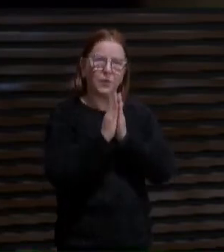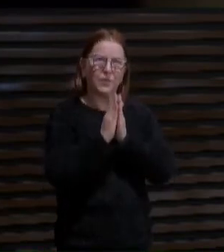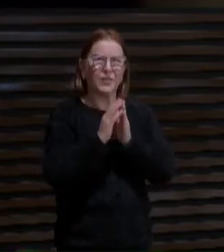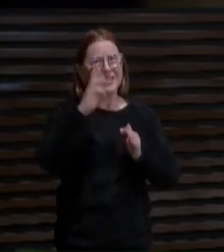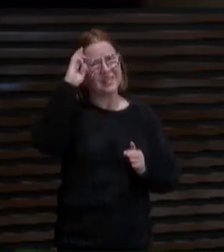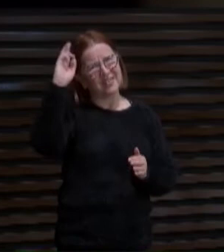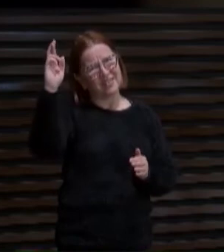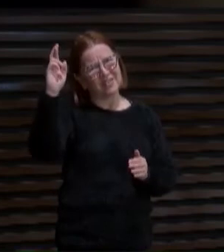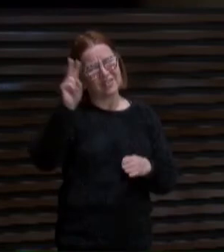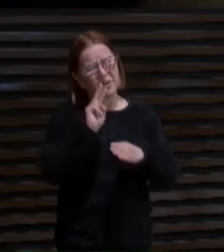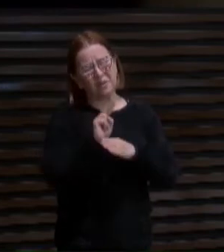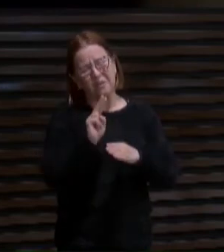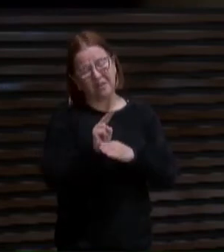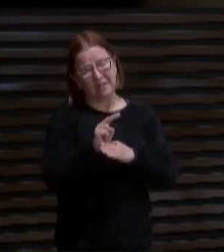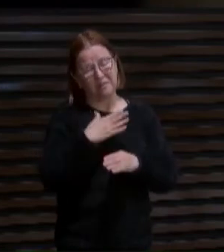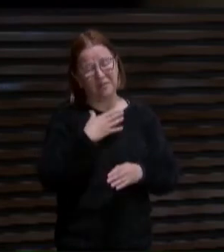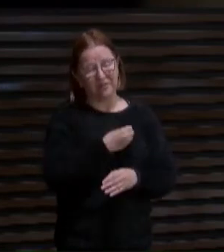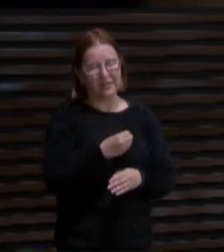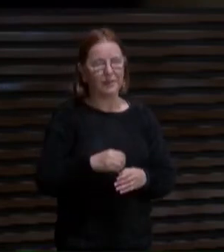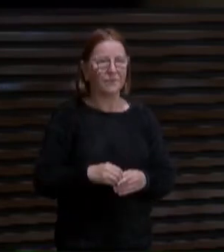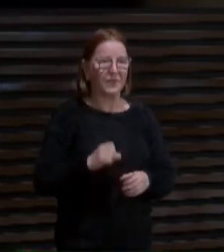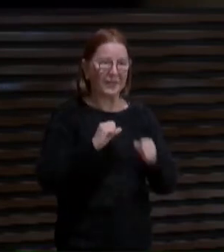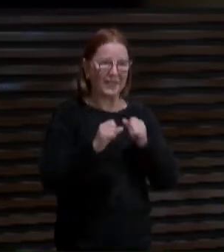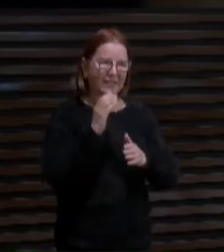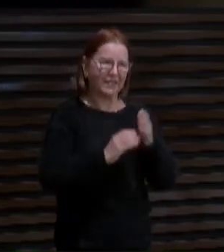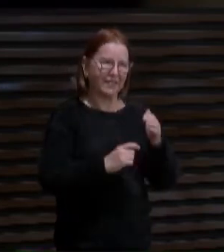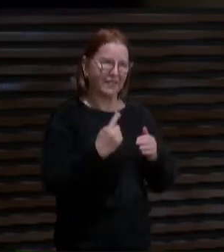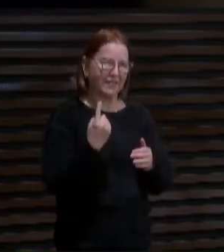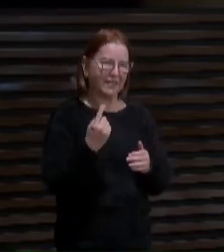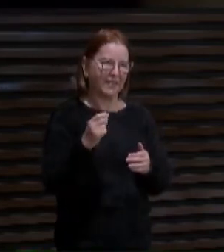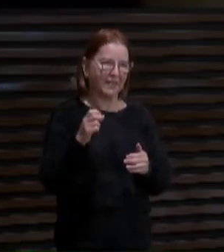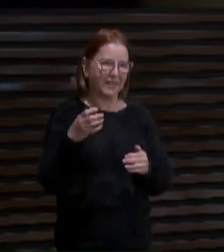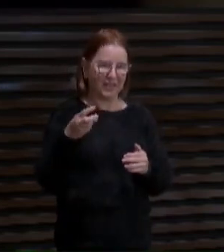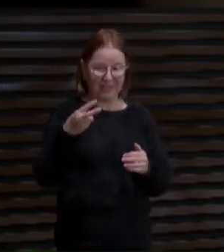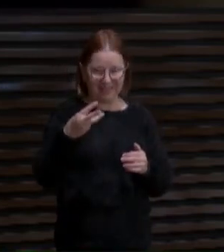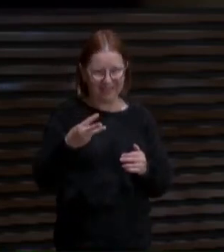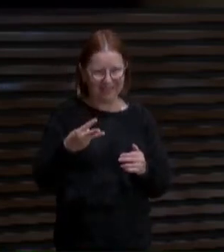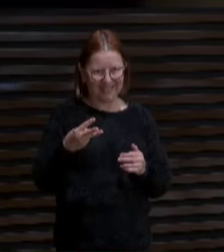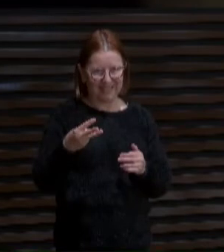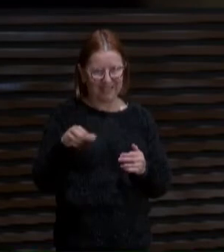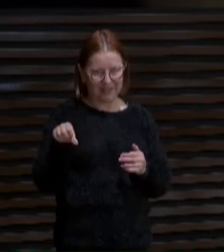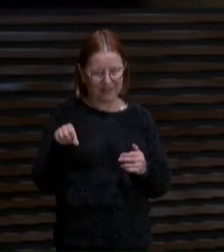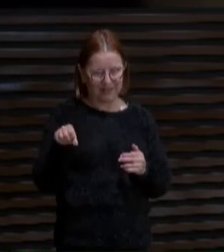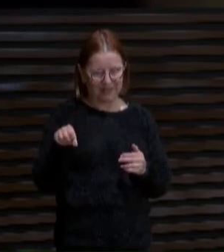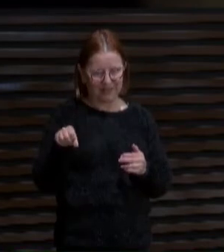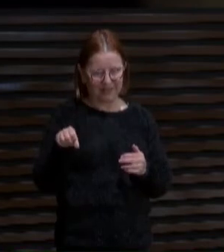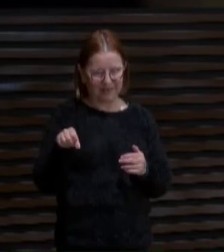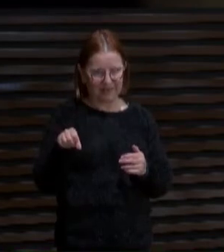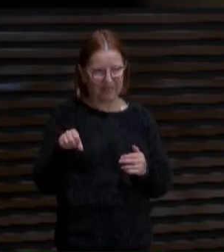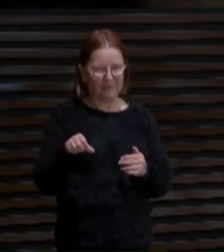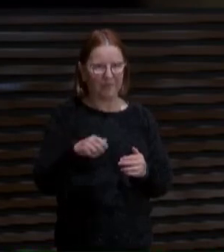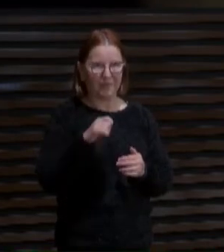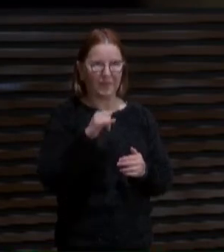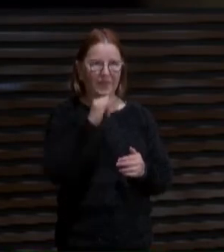cuida o Salmo 139 outro exemplo dado por Davi de como devemos reagir